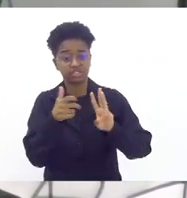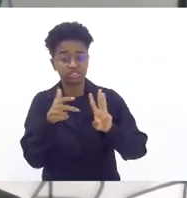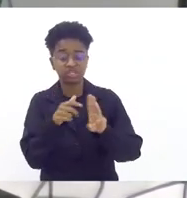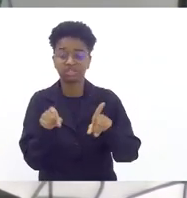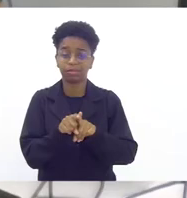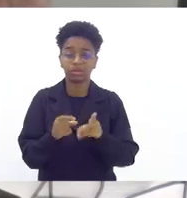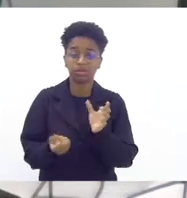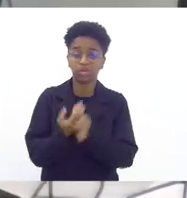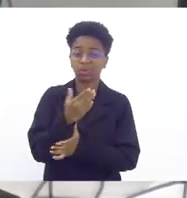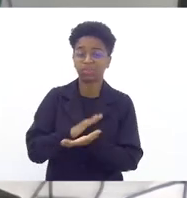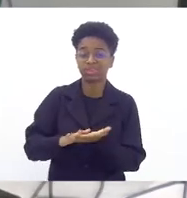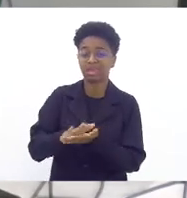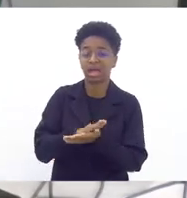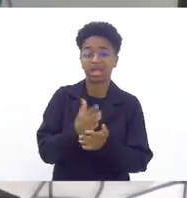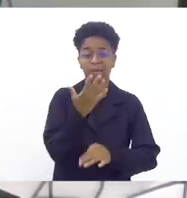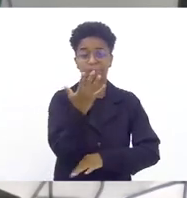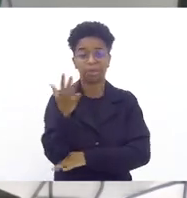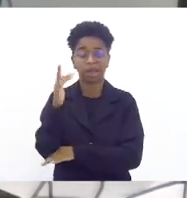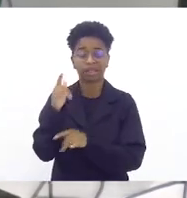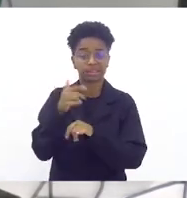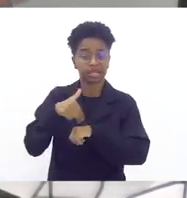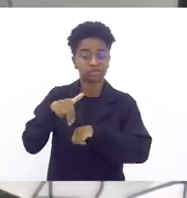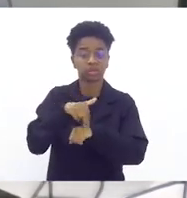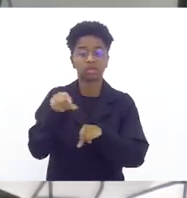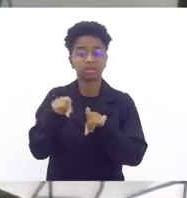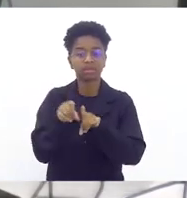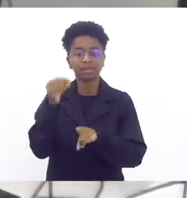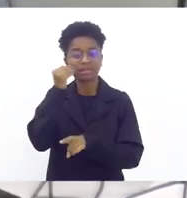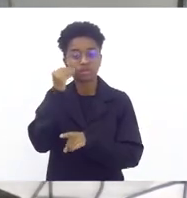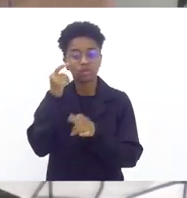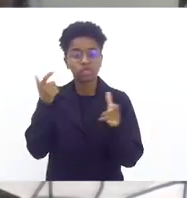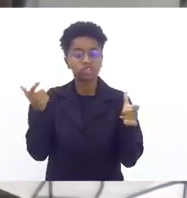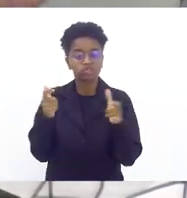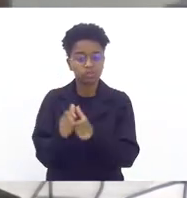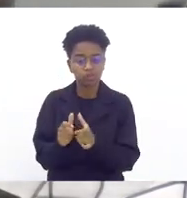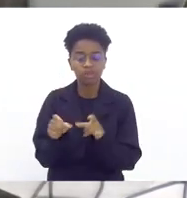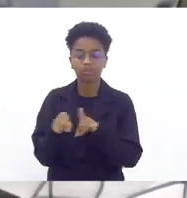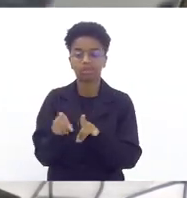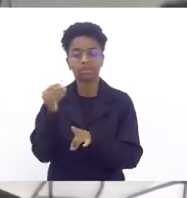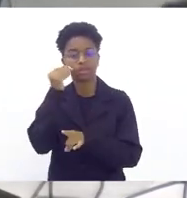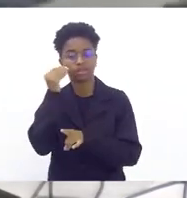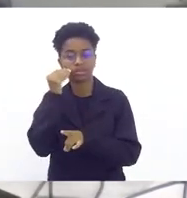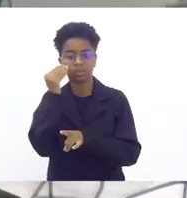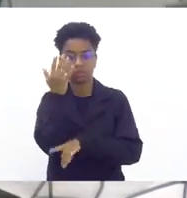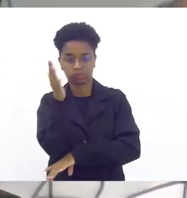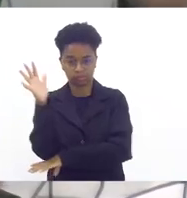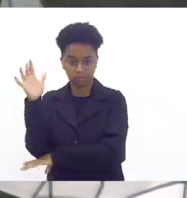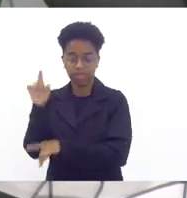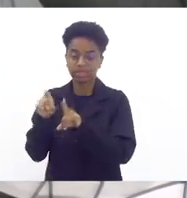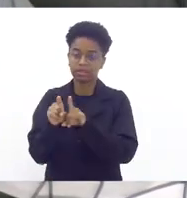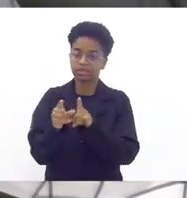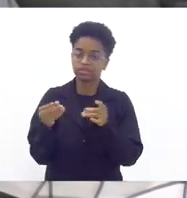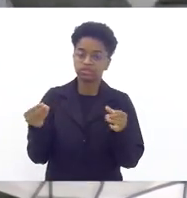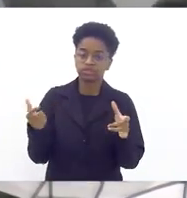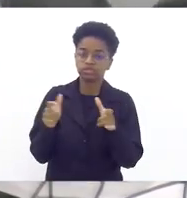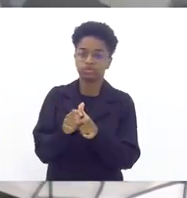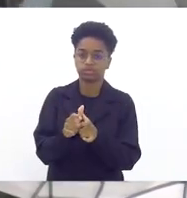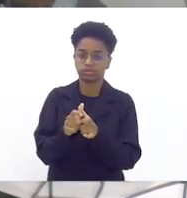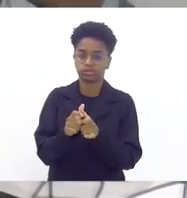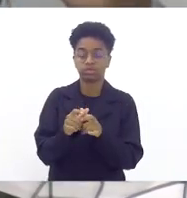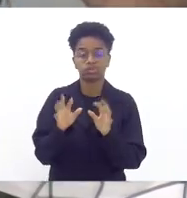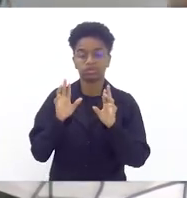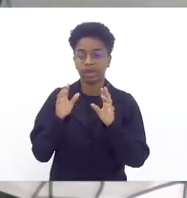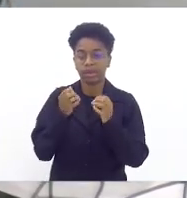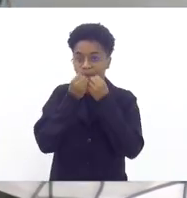nacional e ainda tentou diminuir os parques e as terras indígenas. Ainda bem que a gente se livrou desse estupor.